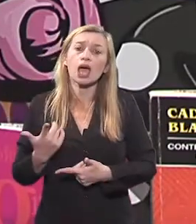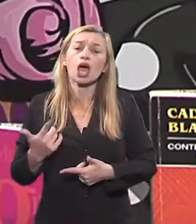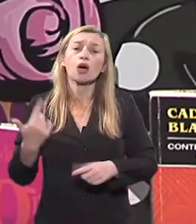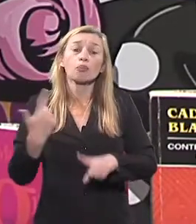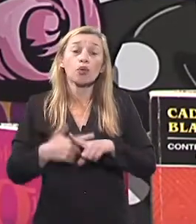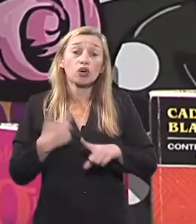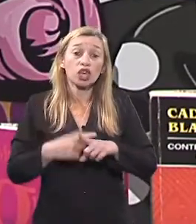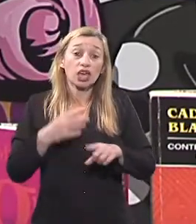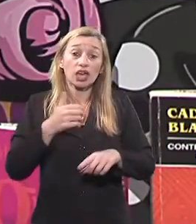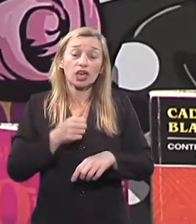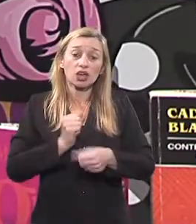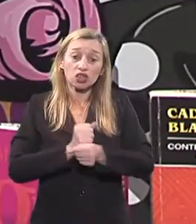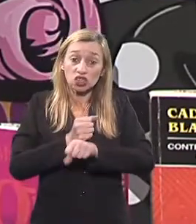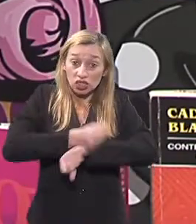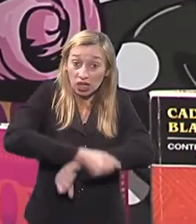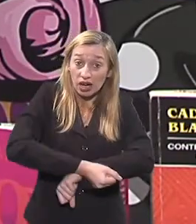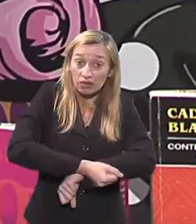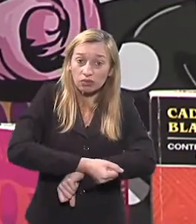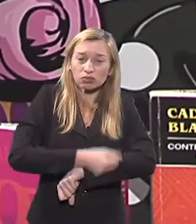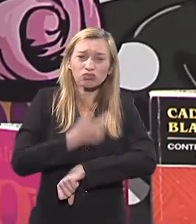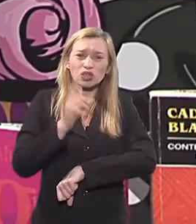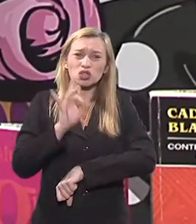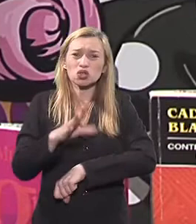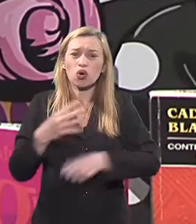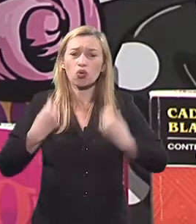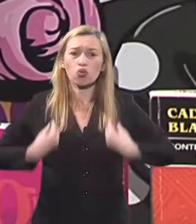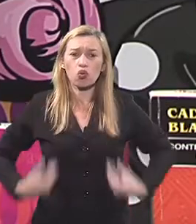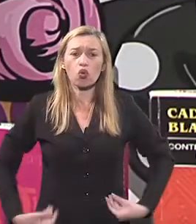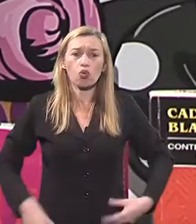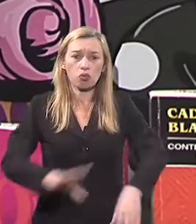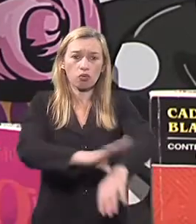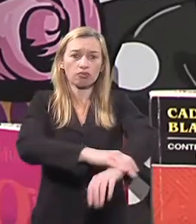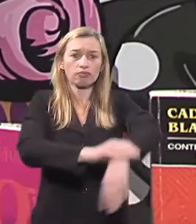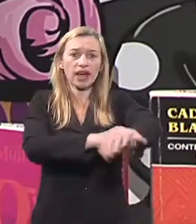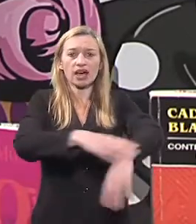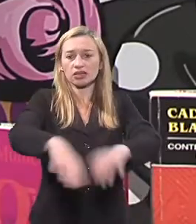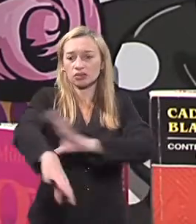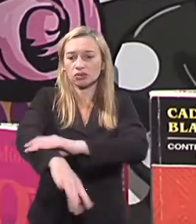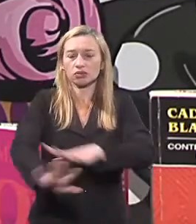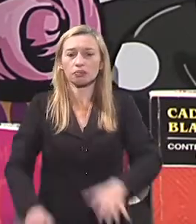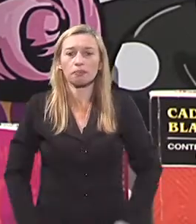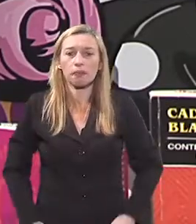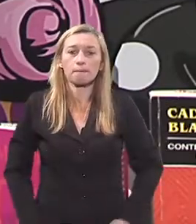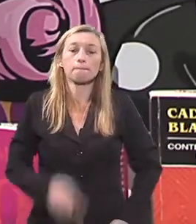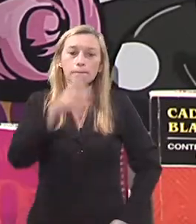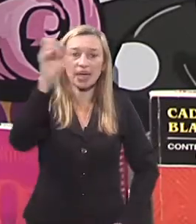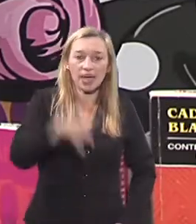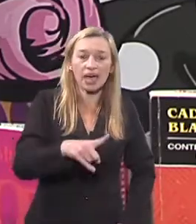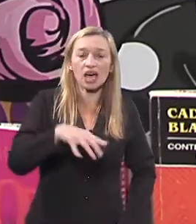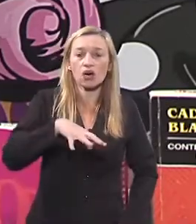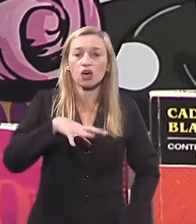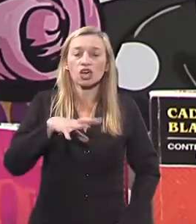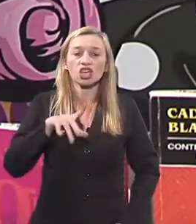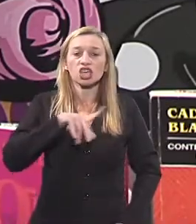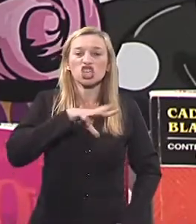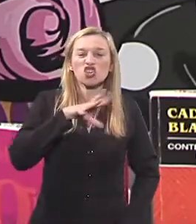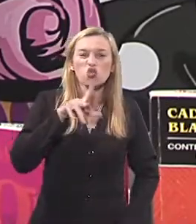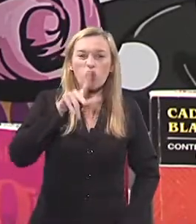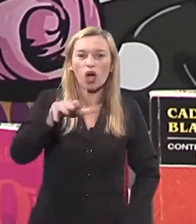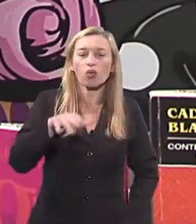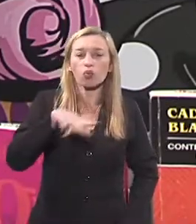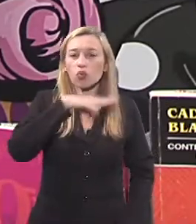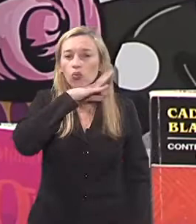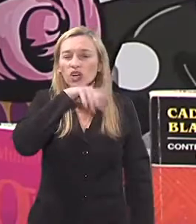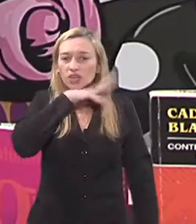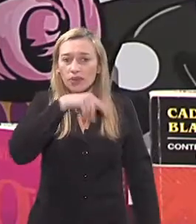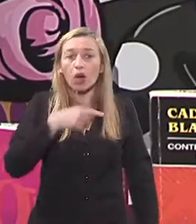porque o escravizado ele não era apenas um corpo, e um braço, uma perna, um animal de carga. Ele era uma